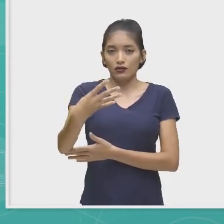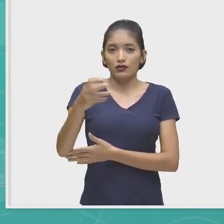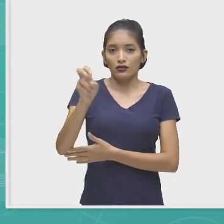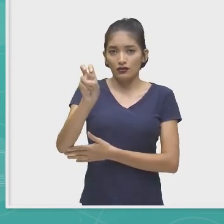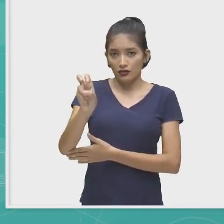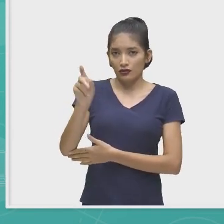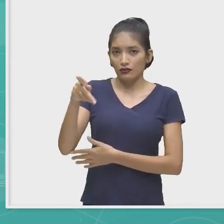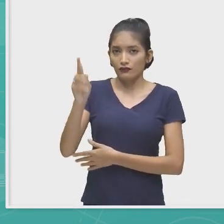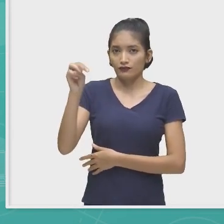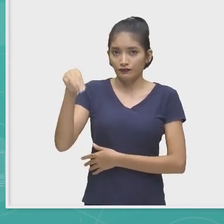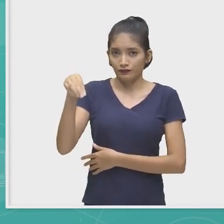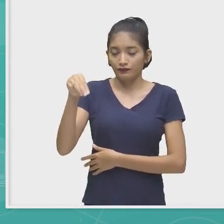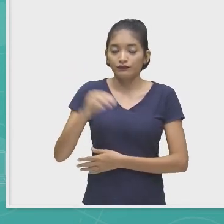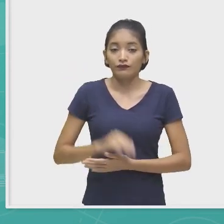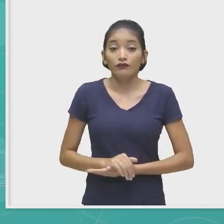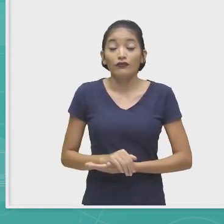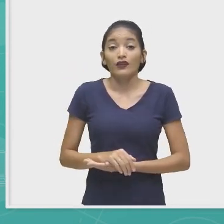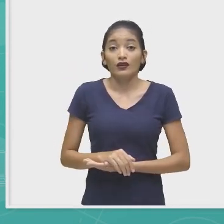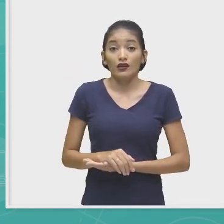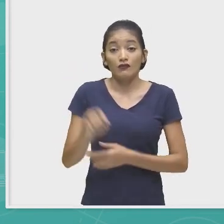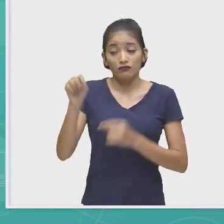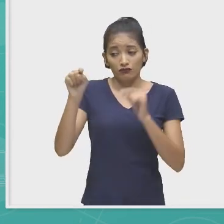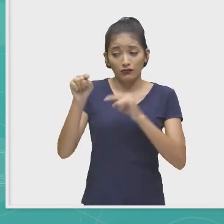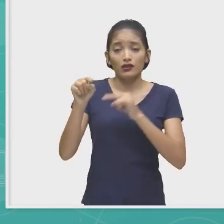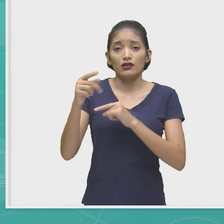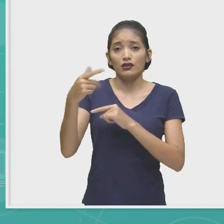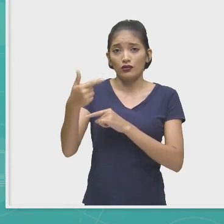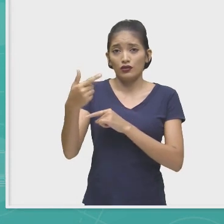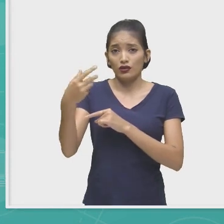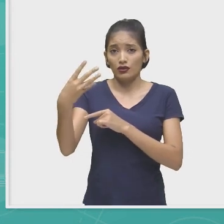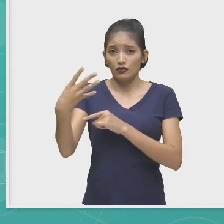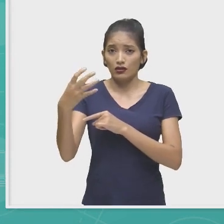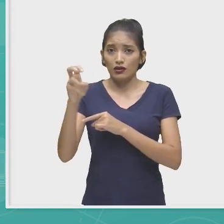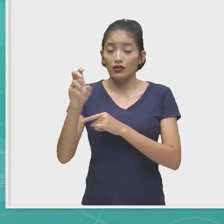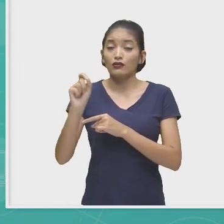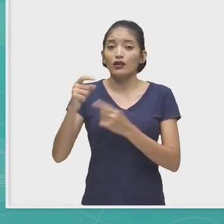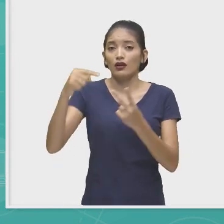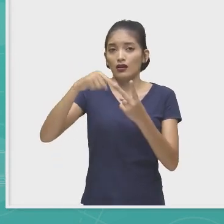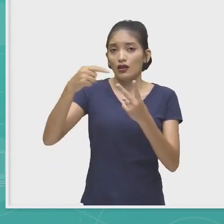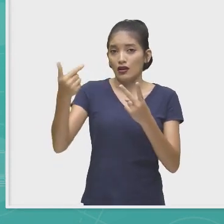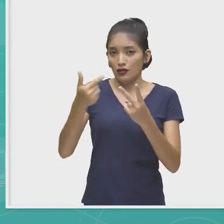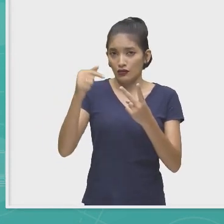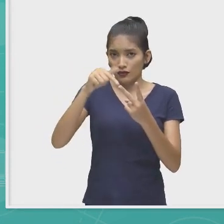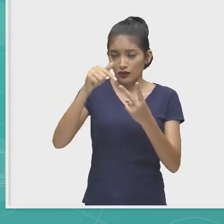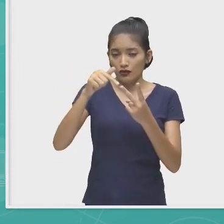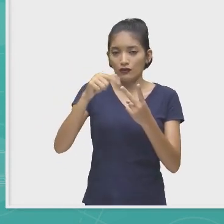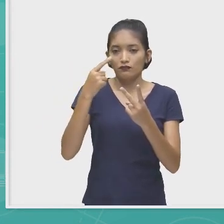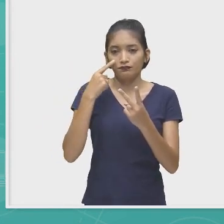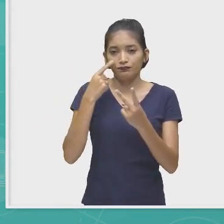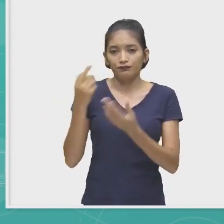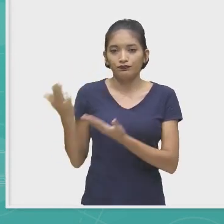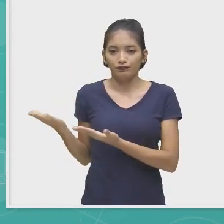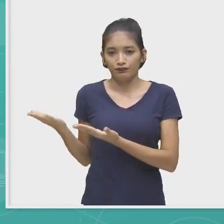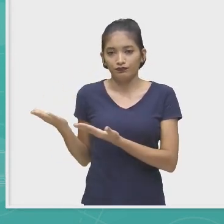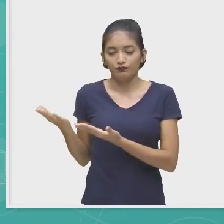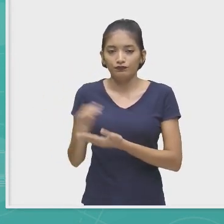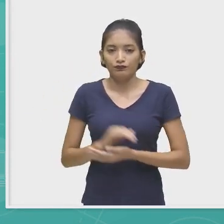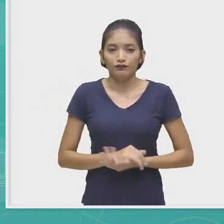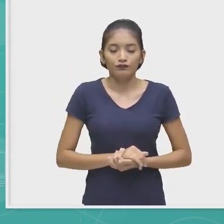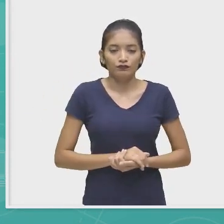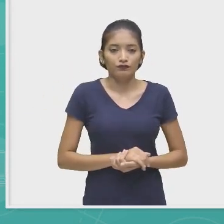245 quilômetros. Esse 245 quilômetros corresponde à nossa segunda parcela. Então nós vamos ter aqui, ó,